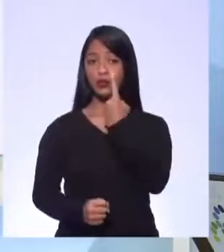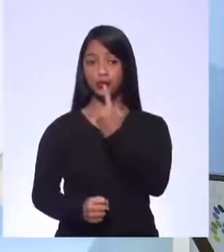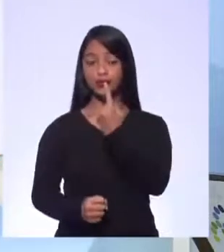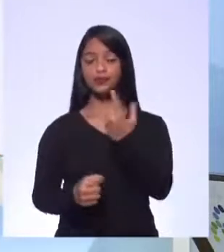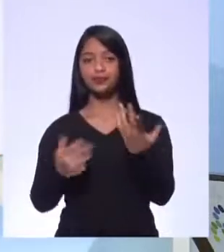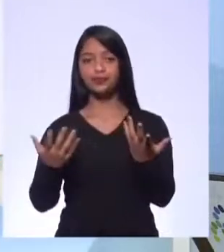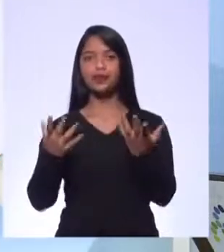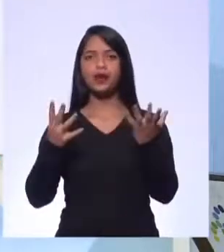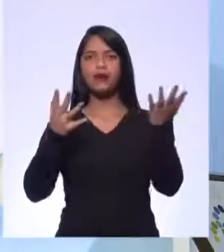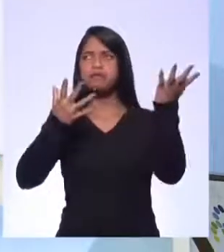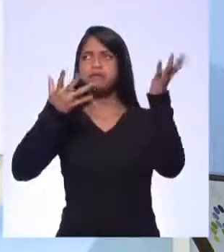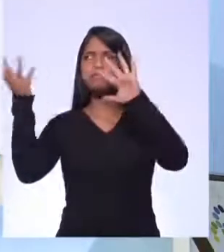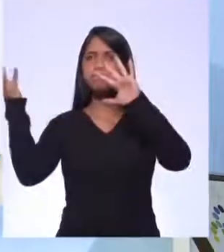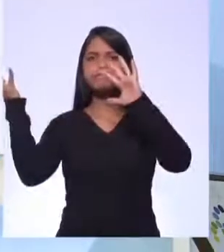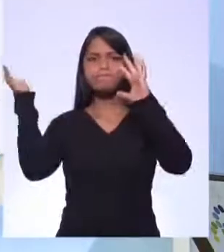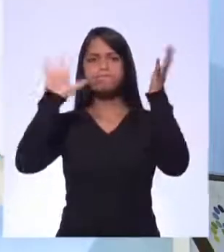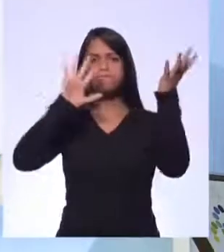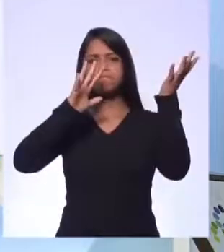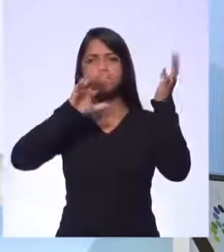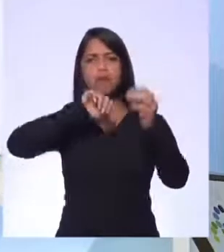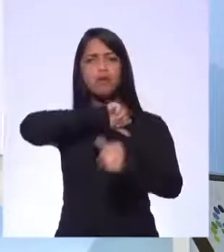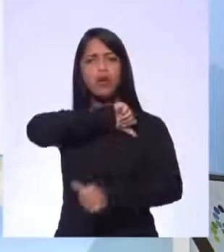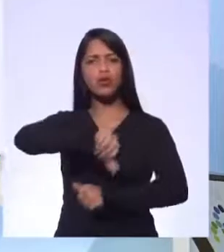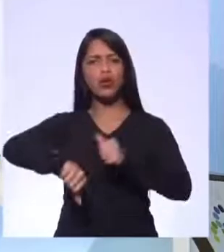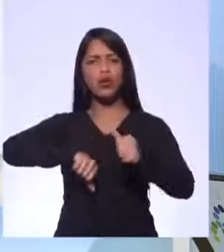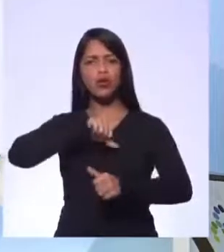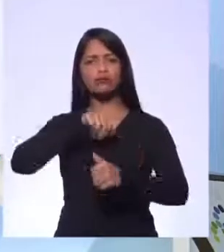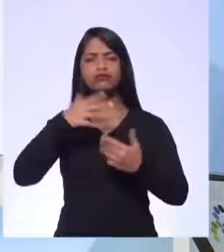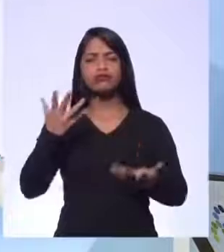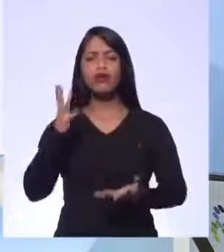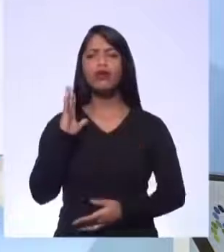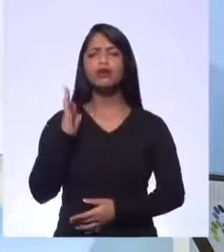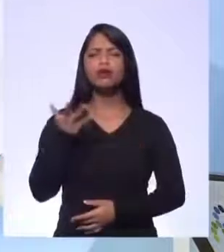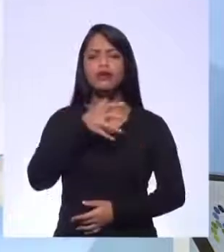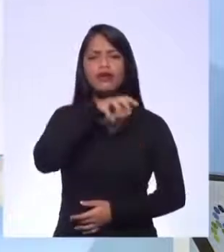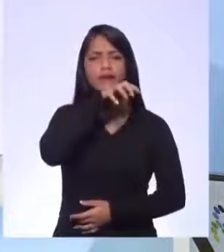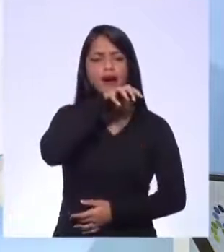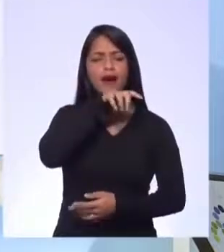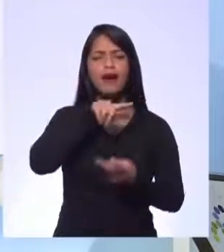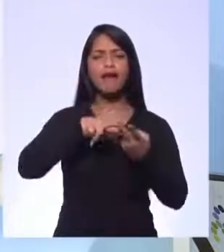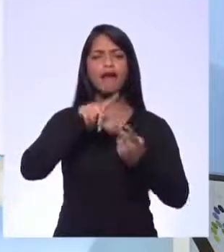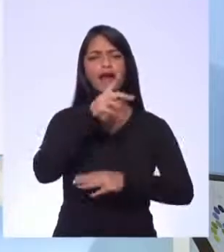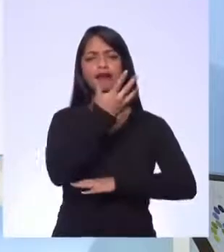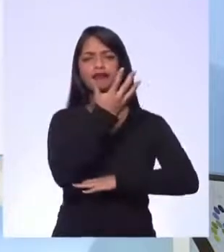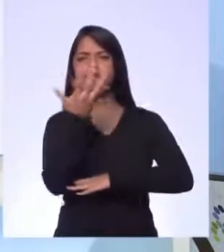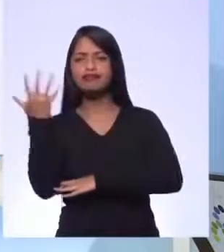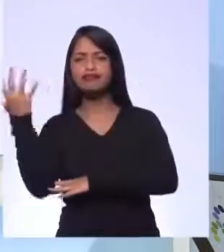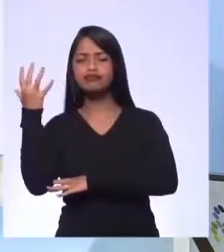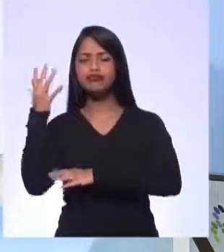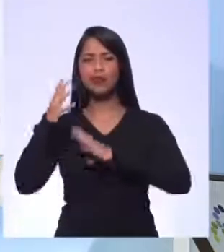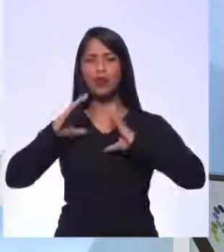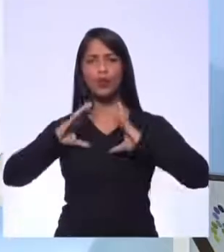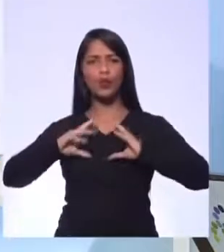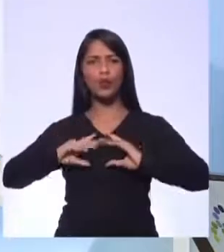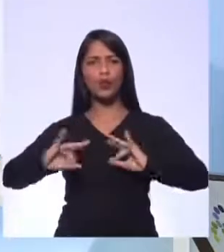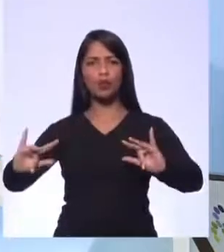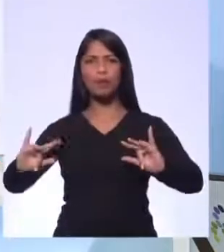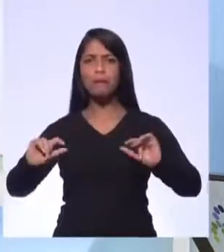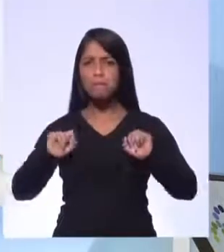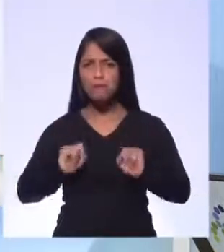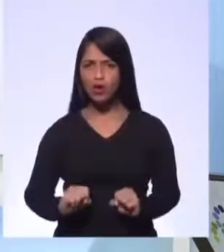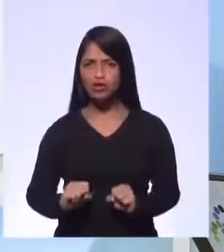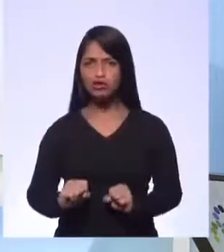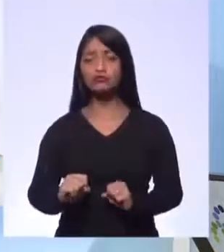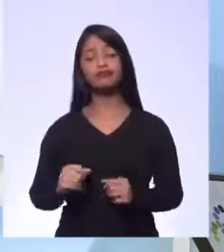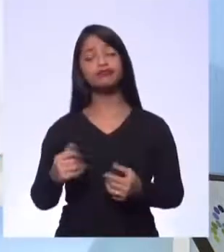os animais e as espécies de animais e plantas extintas? Então, eu não sei algumas